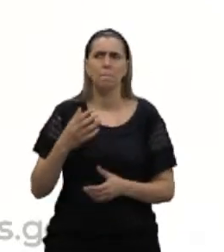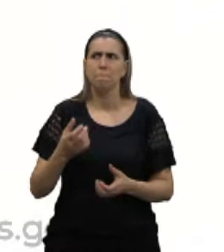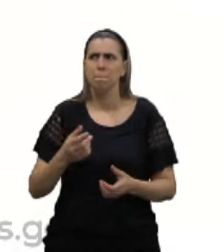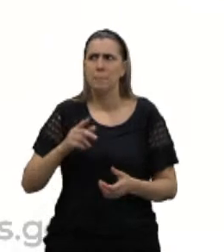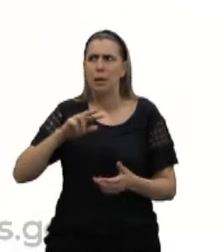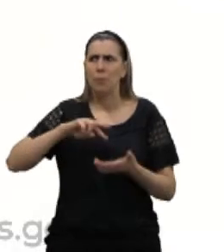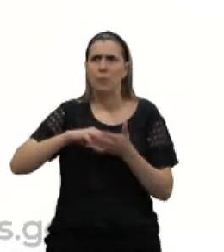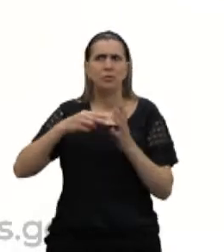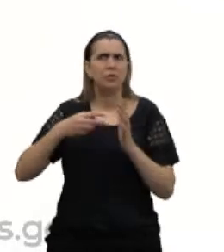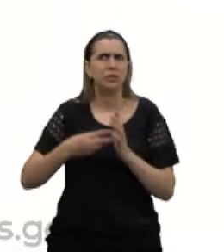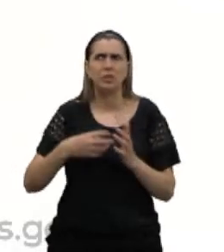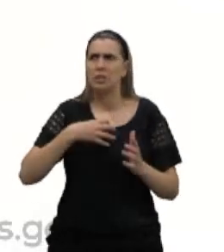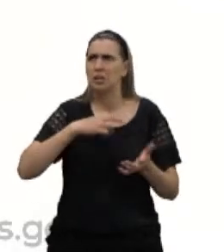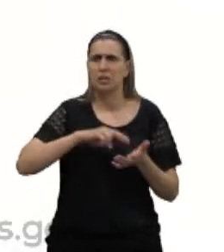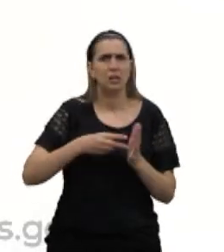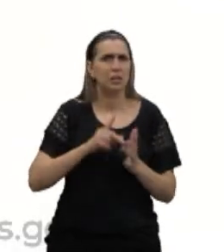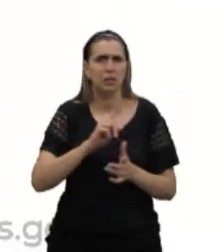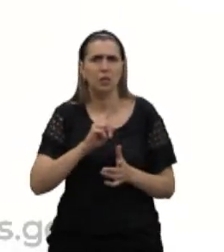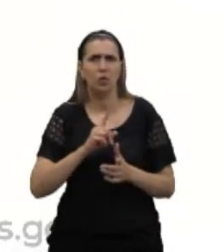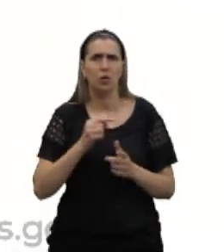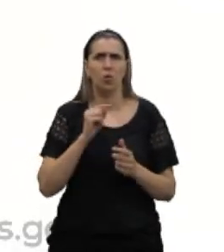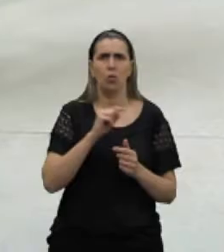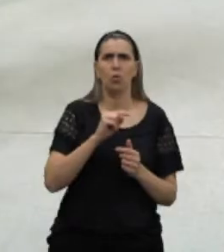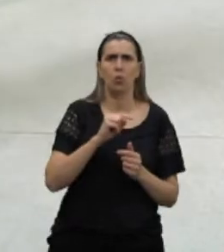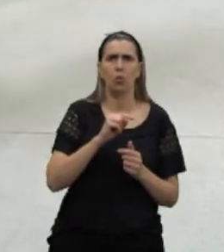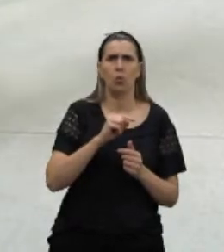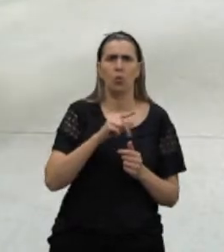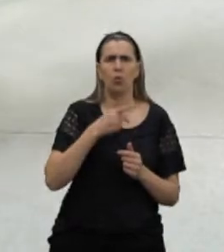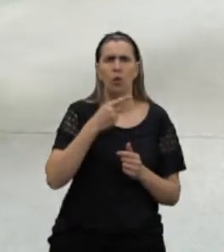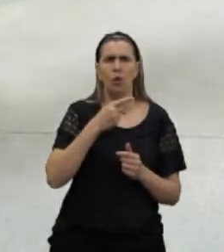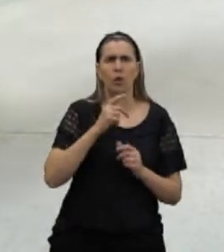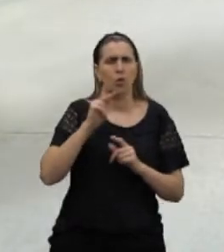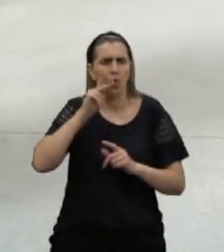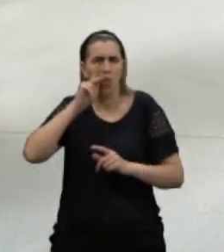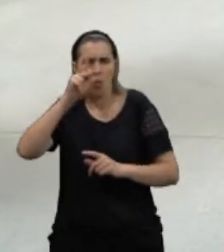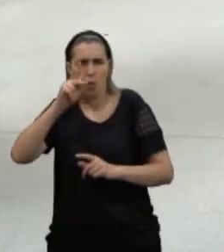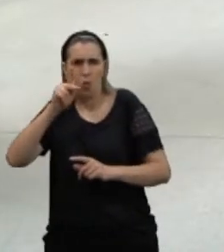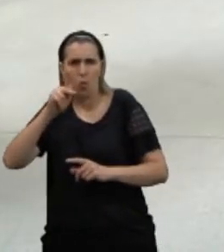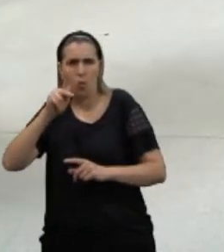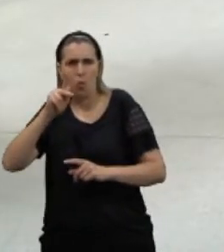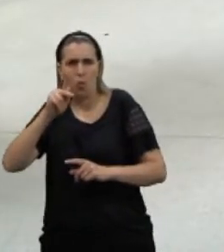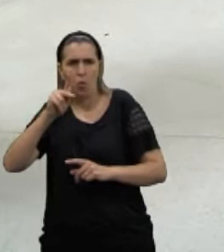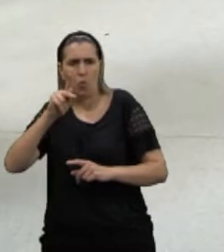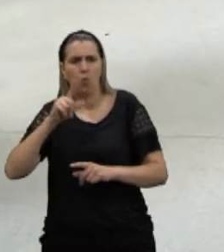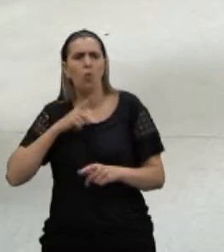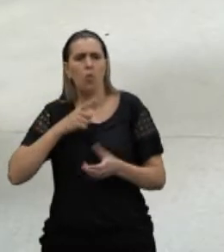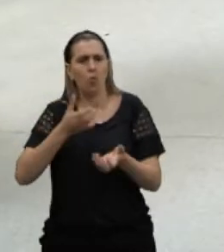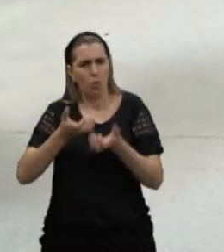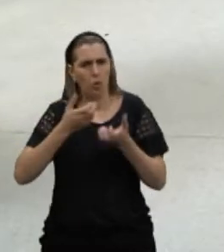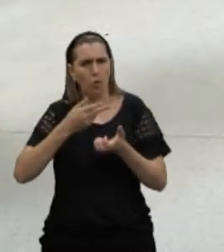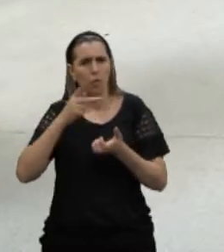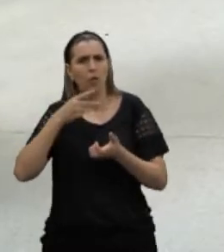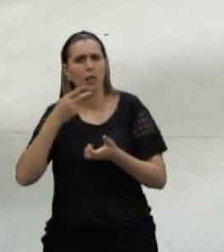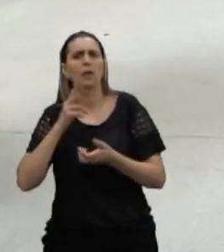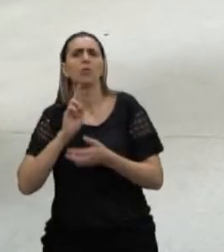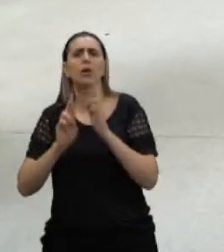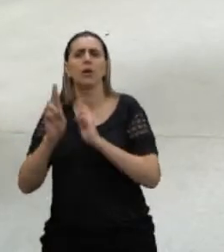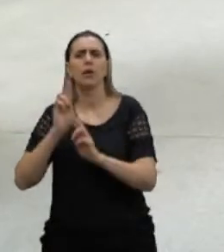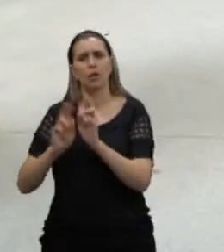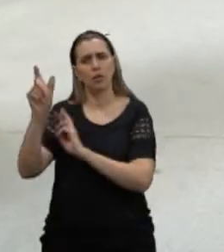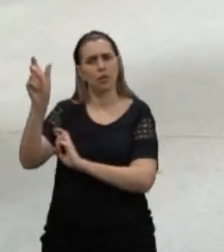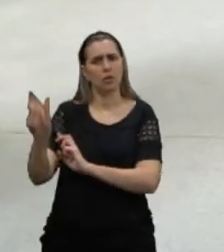peso semântico. É, parece que ele está deixando mais forte isso. Né, o que tu é quer isso falar a respeito